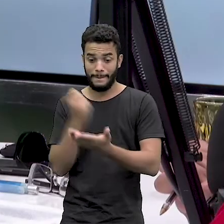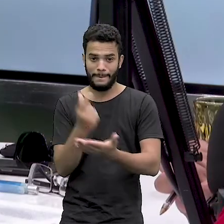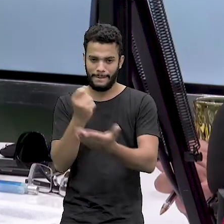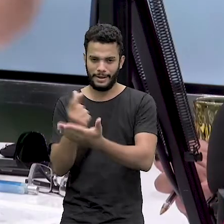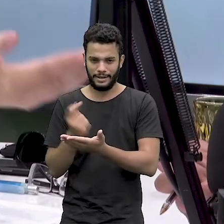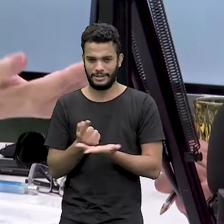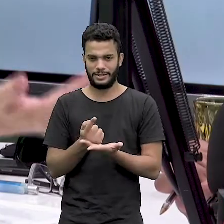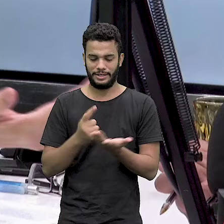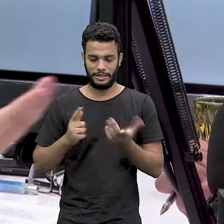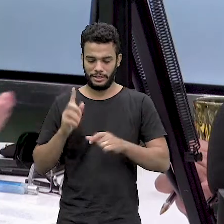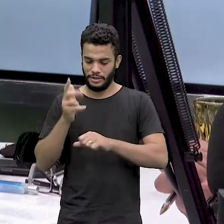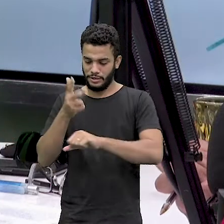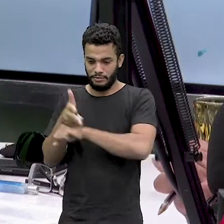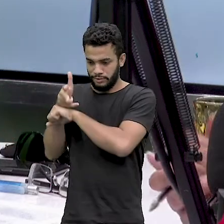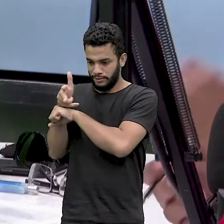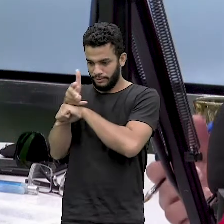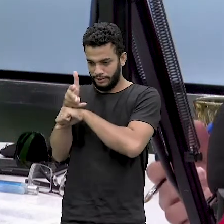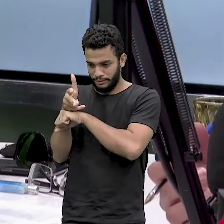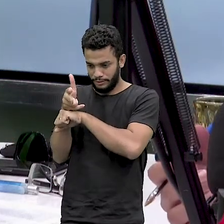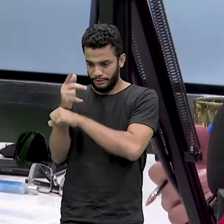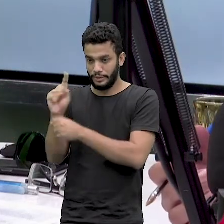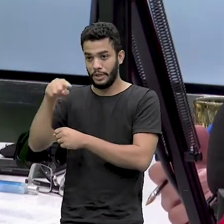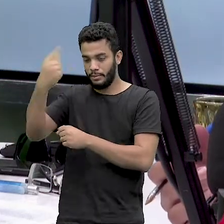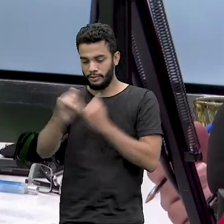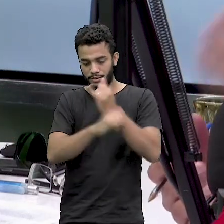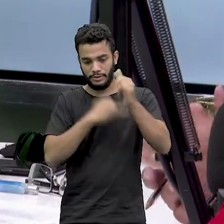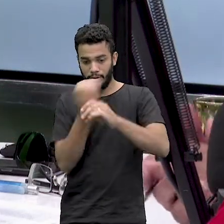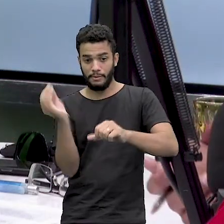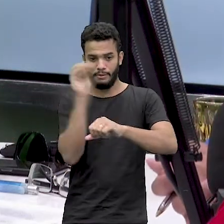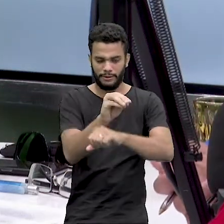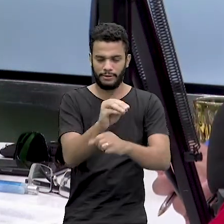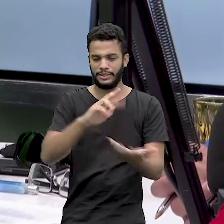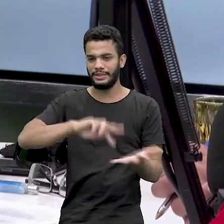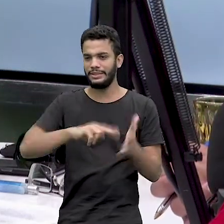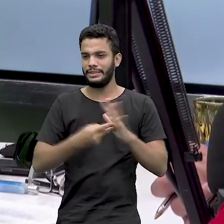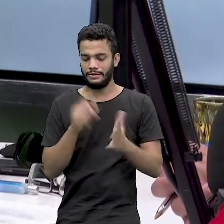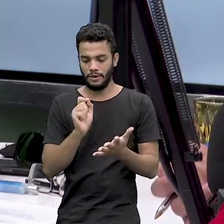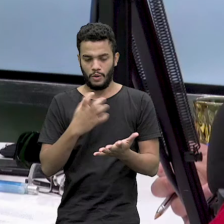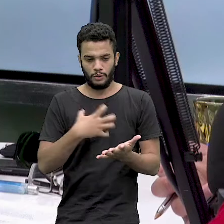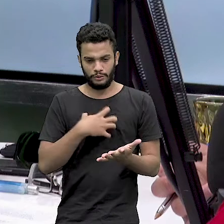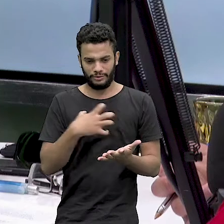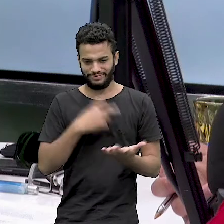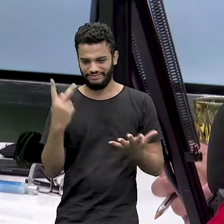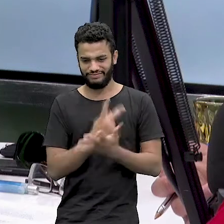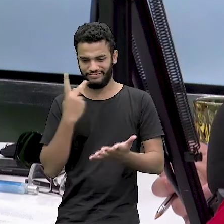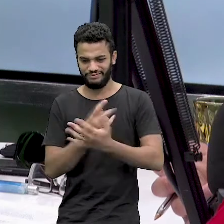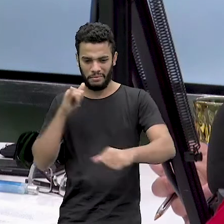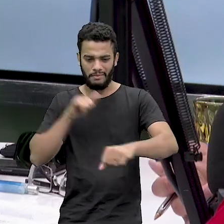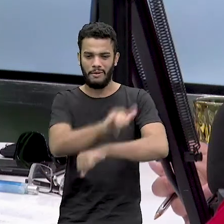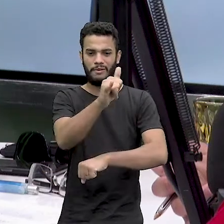Ela desvaloriza o outro, o trabalhador que está ali fazendo, né? Está enganando o outro, quer dizer, para que isso,